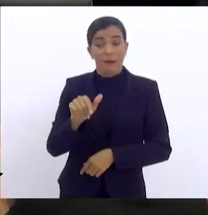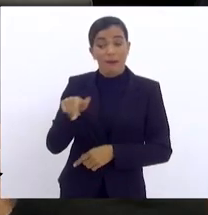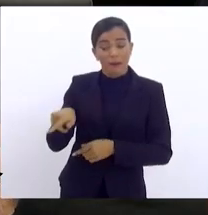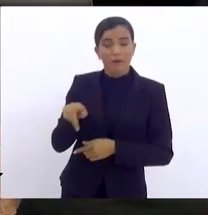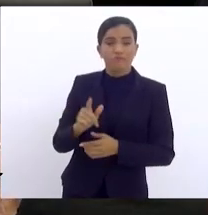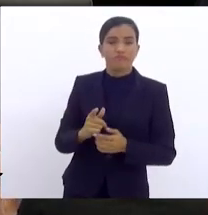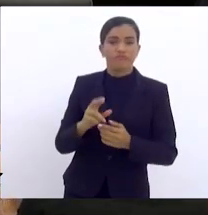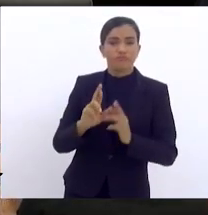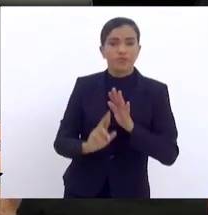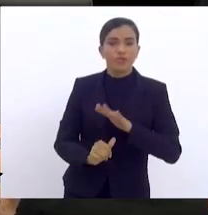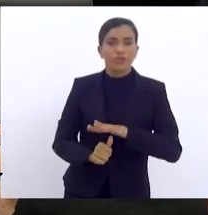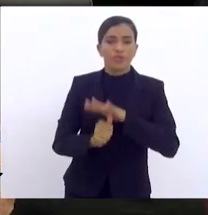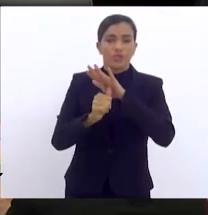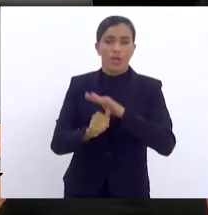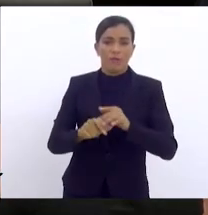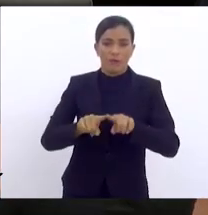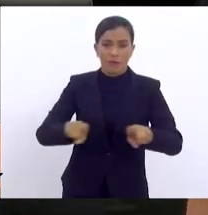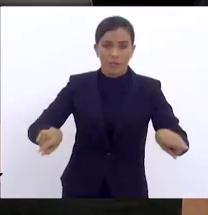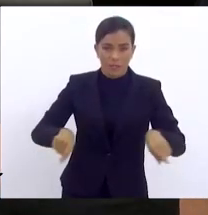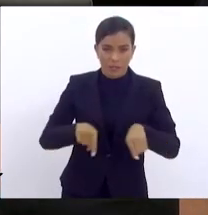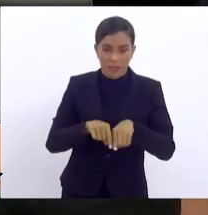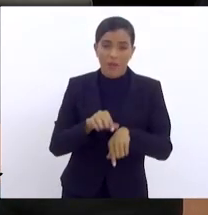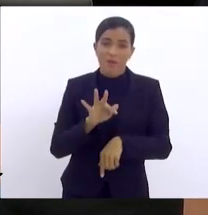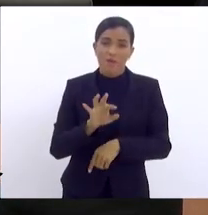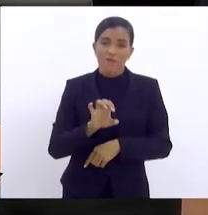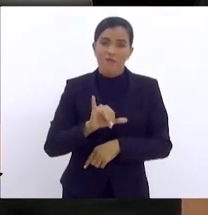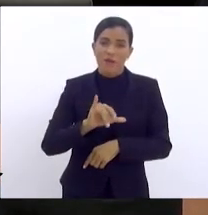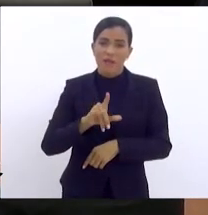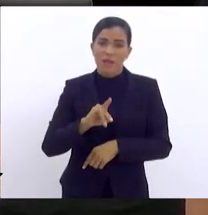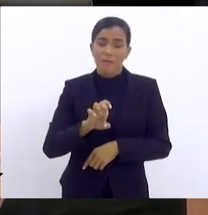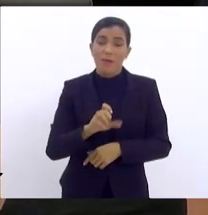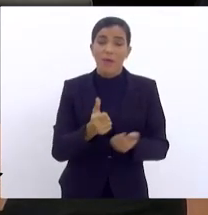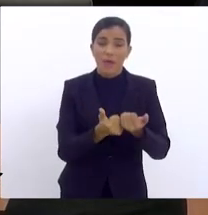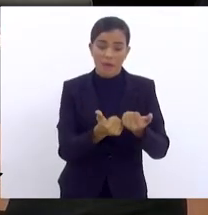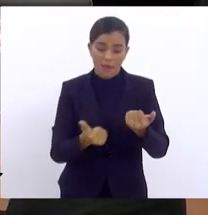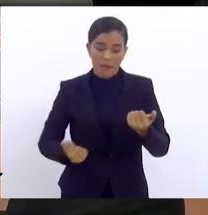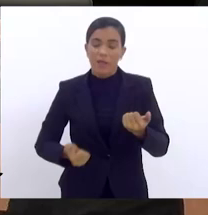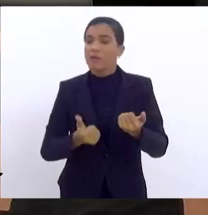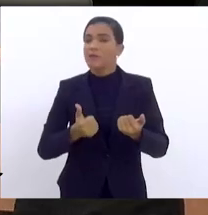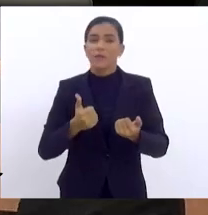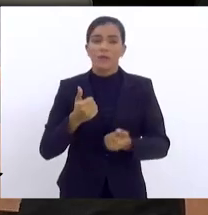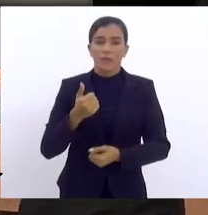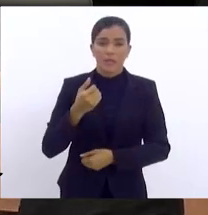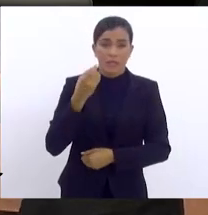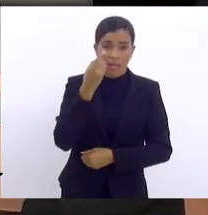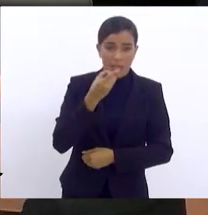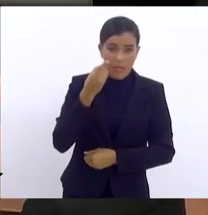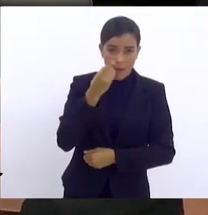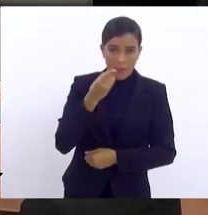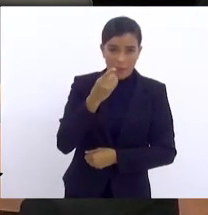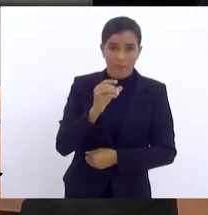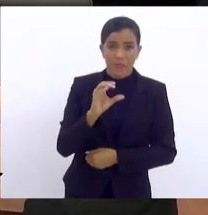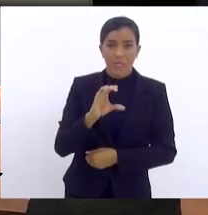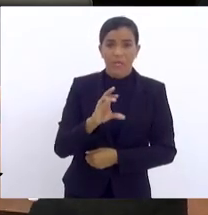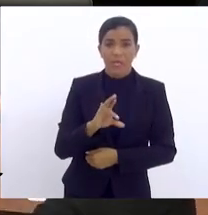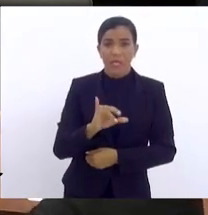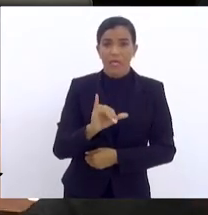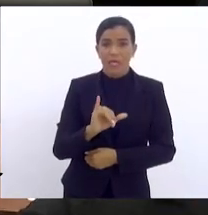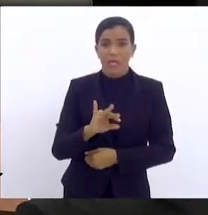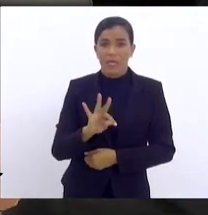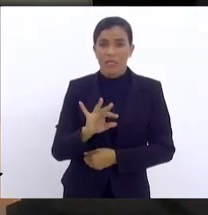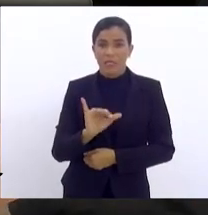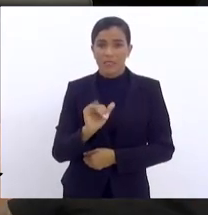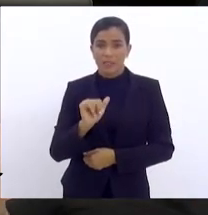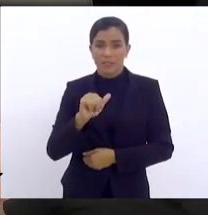gabinete e o senhor Felipe é assessor ambos os assessores da deputada Federal Cristo Nieto que também